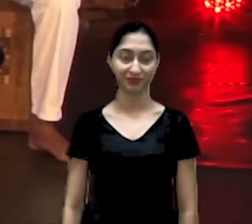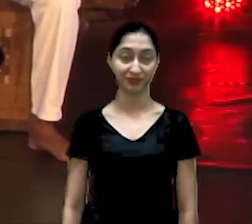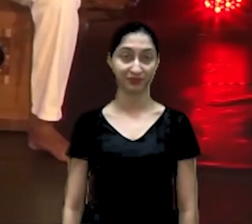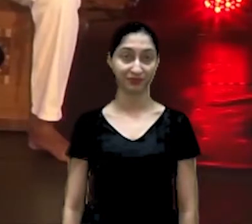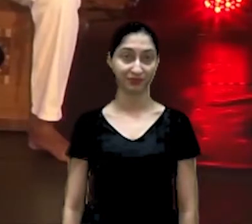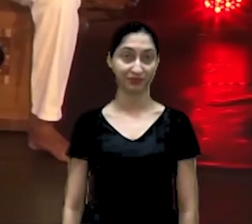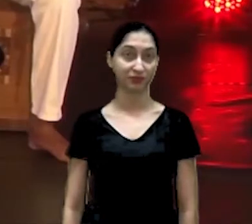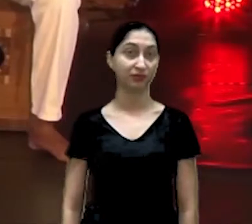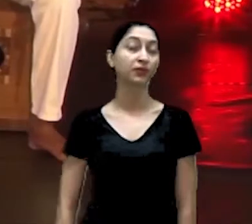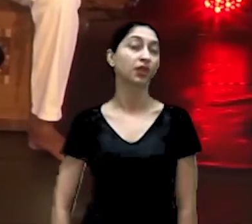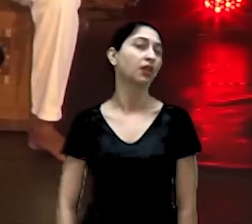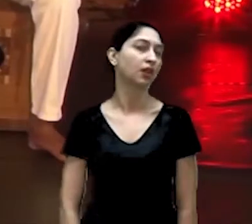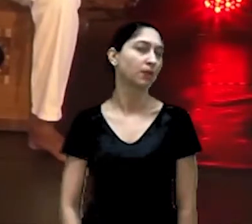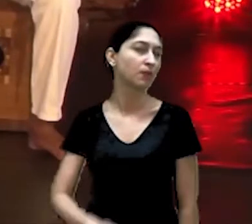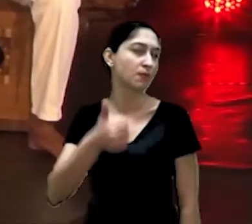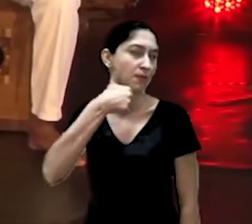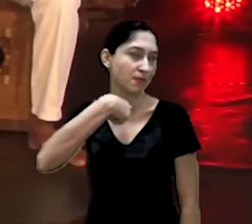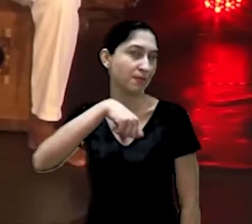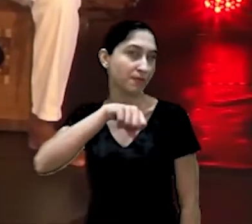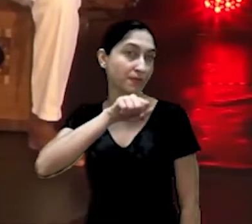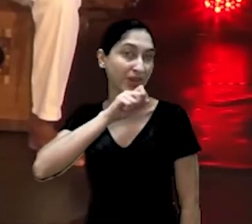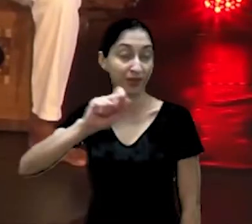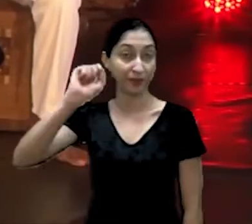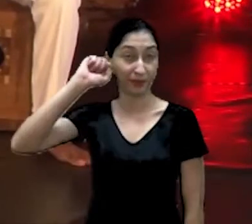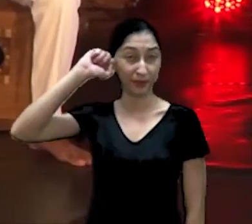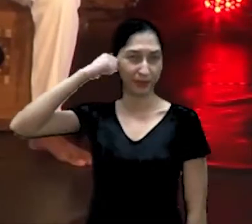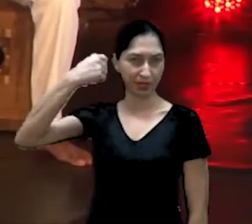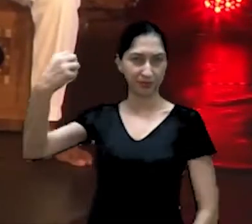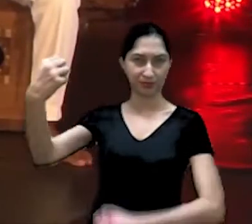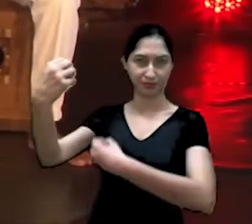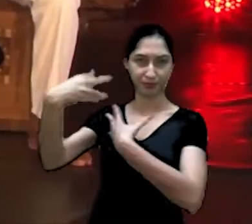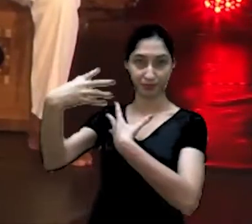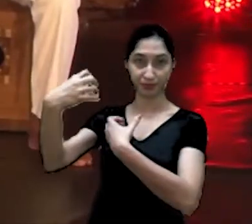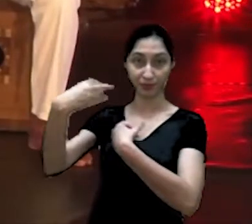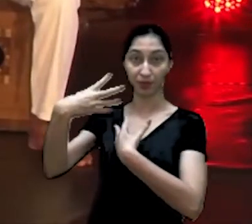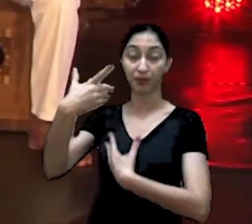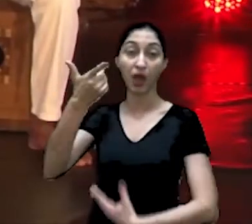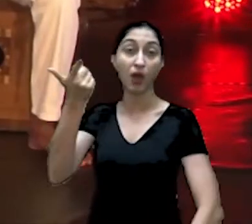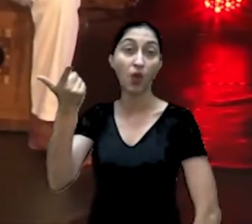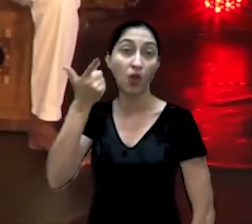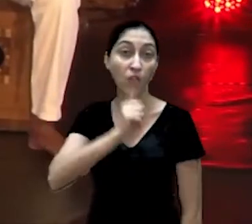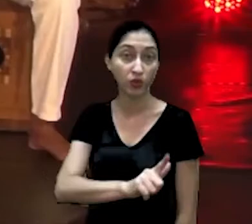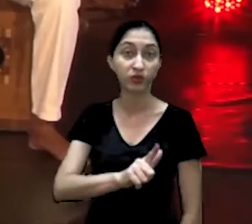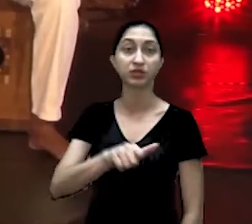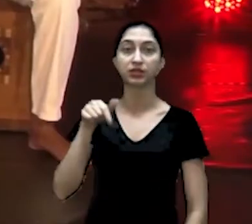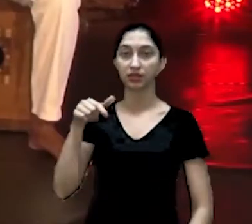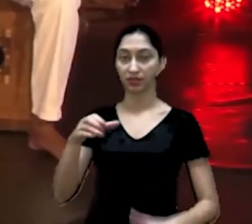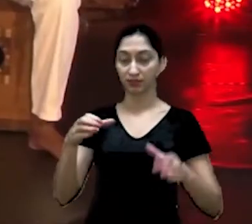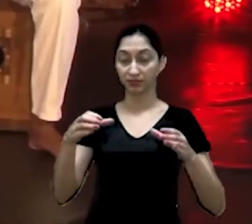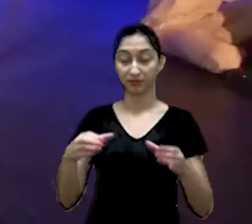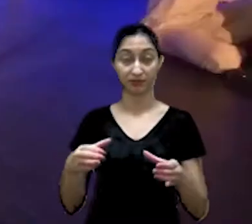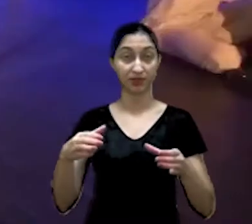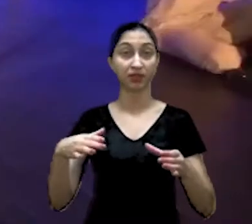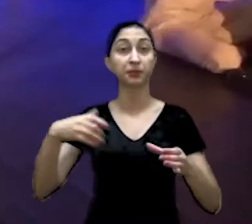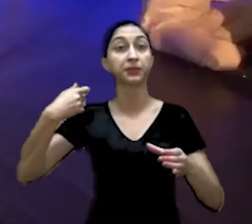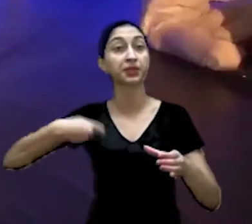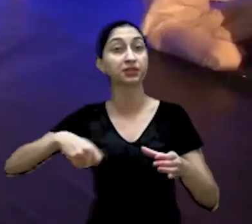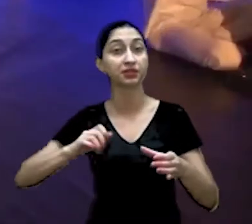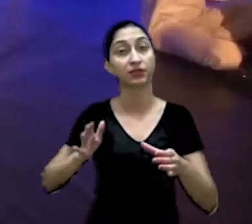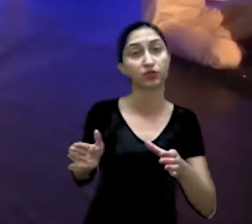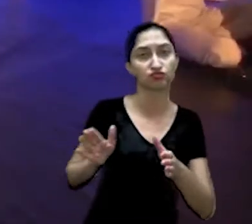A mãe preta me ensinou que para ativar a botija, bastava esfregar as palmas da mão